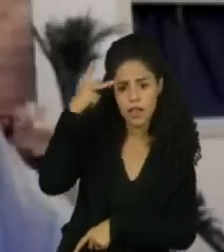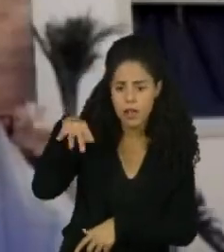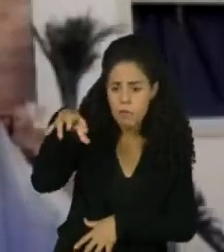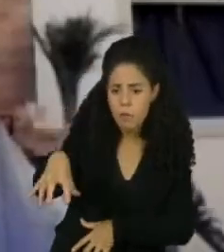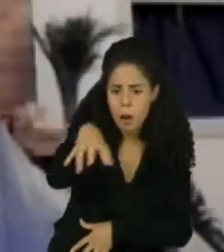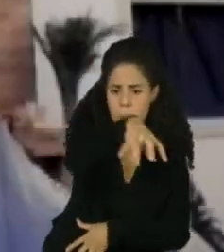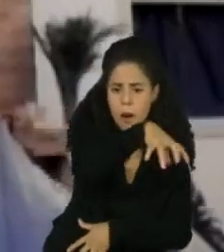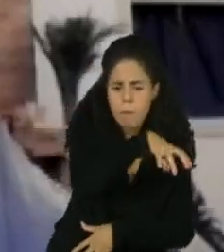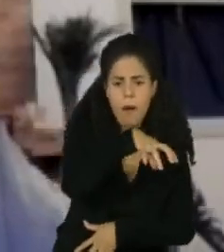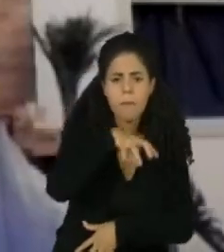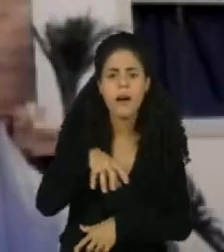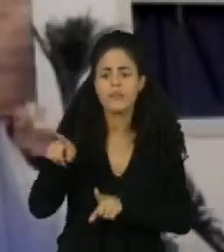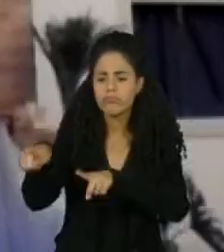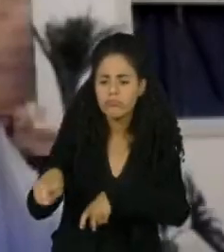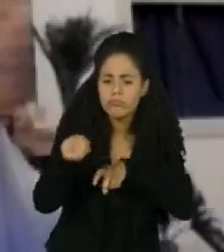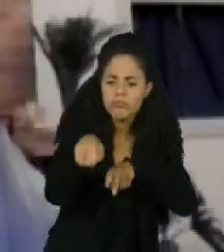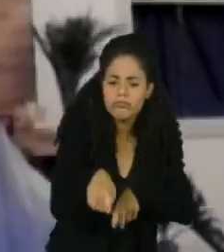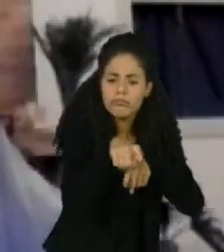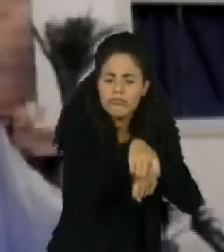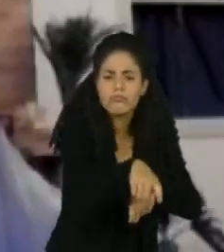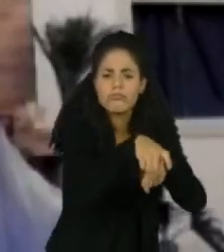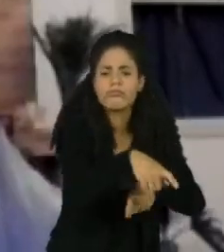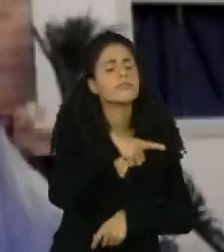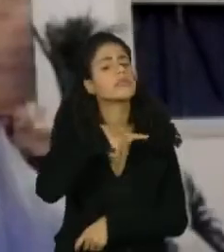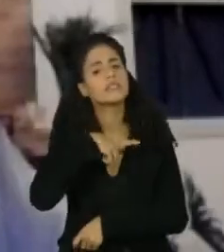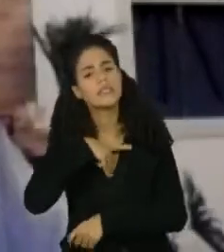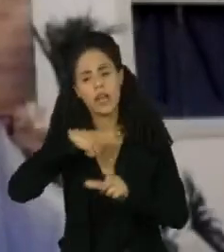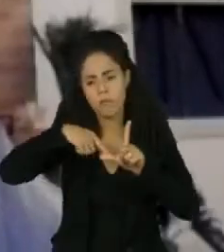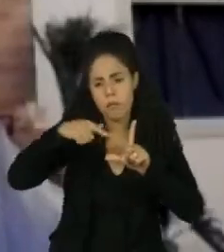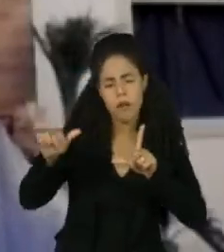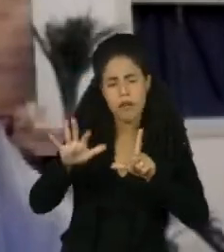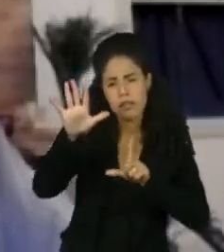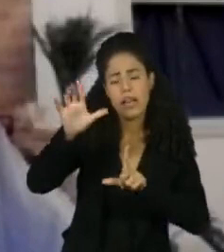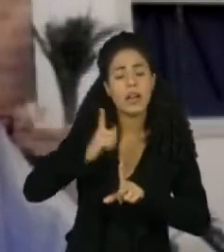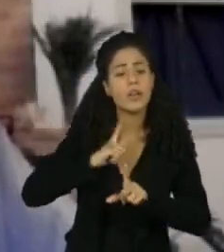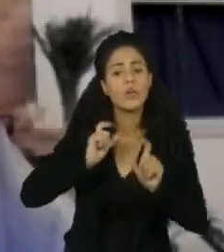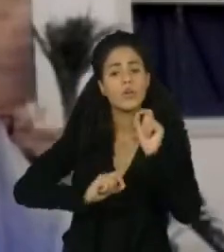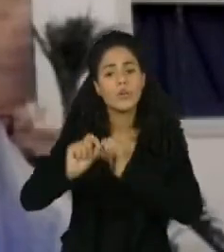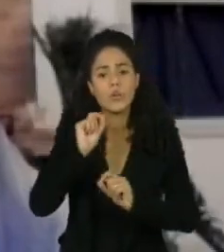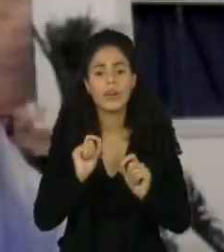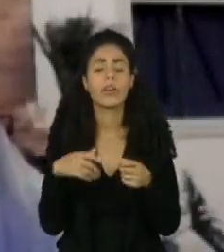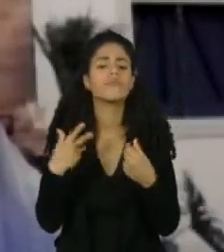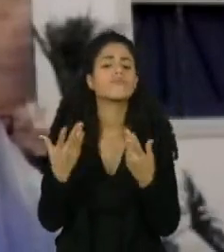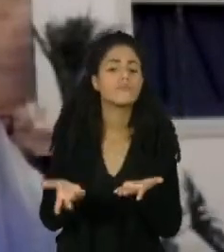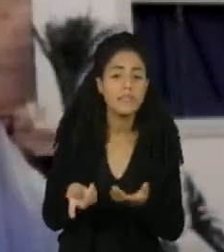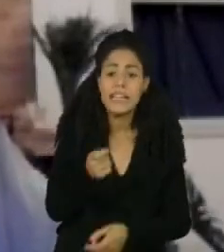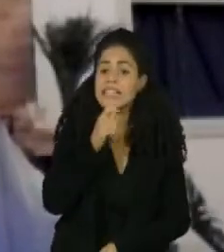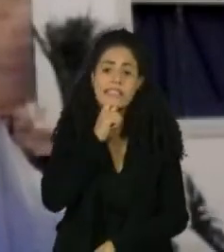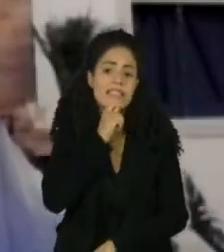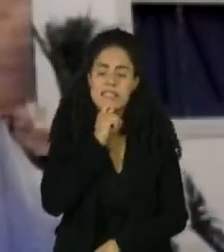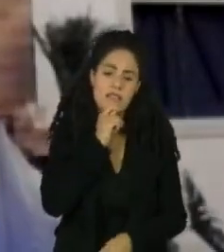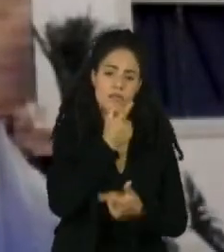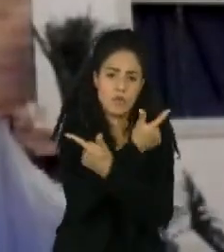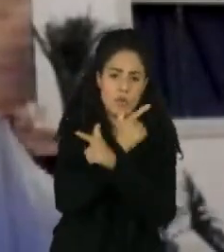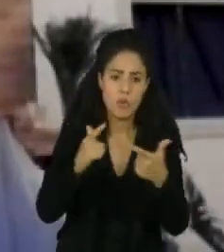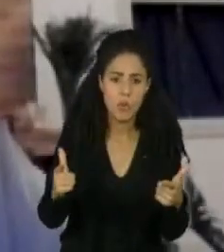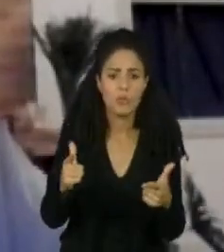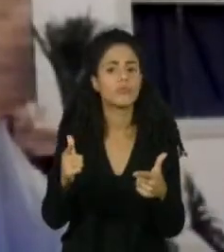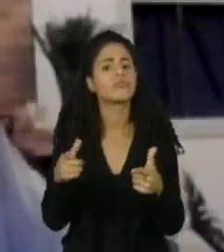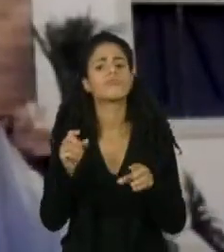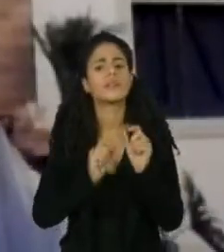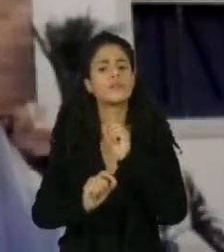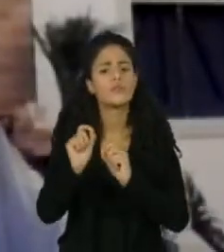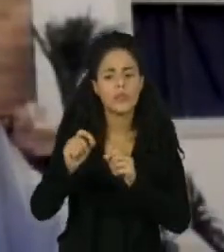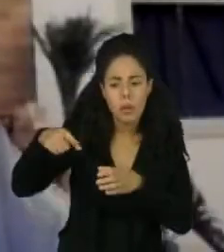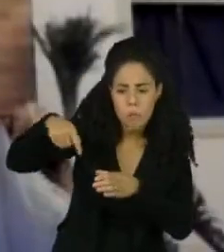que fazem o abastecimento dos preços nos grandes centros, nós não tivemos ainda nenhuma intempérie